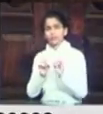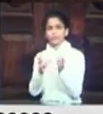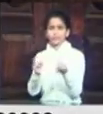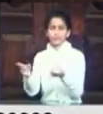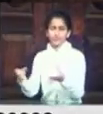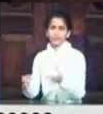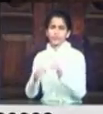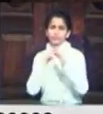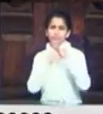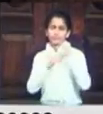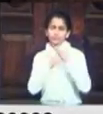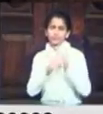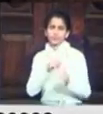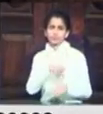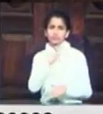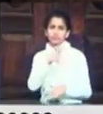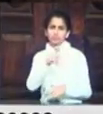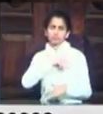Estado